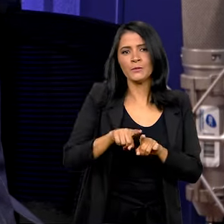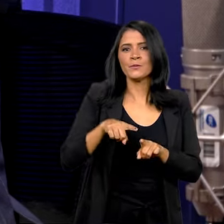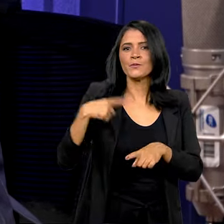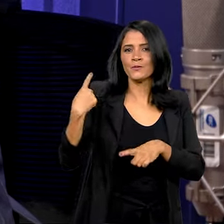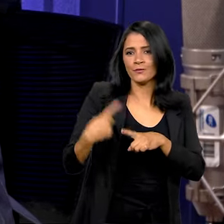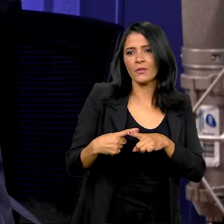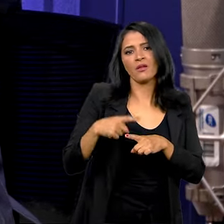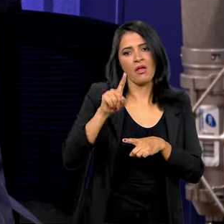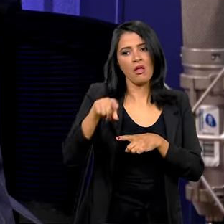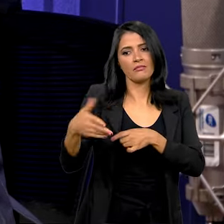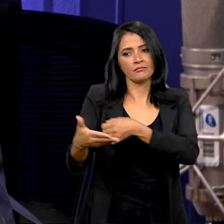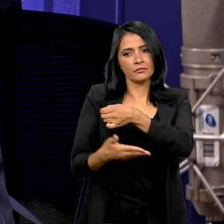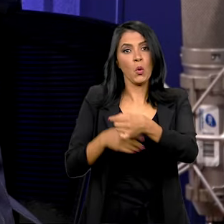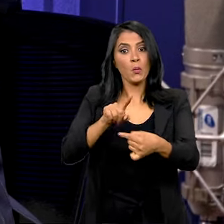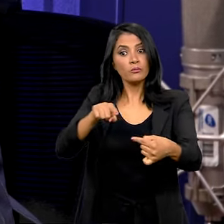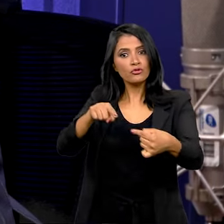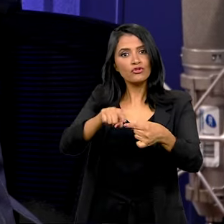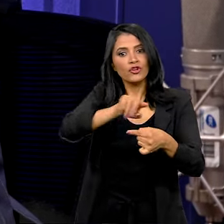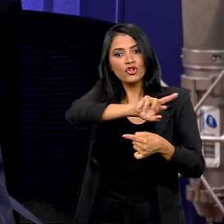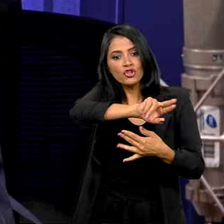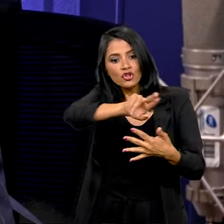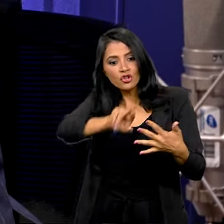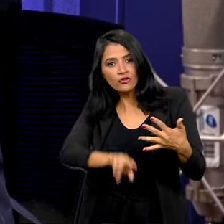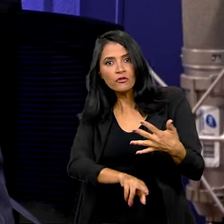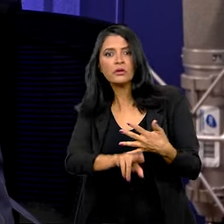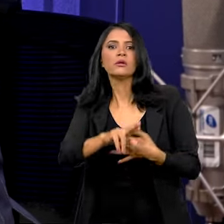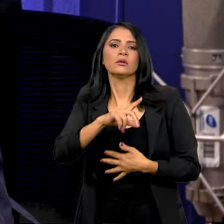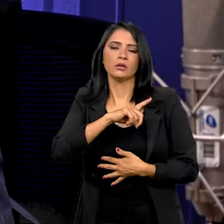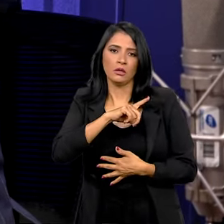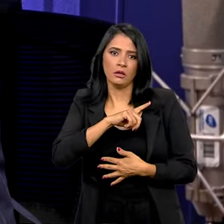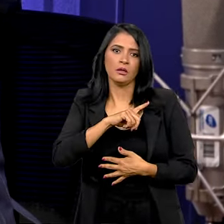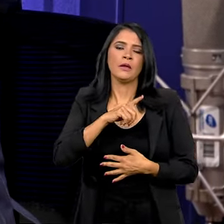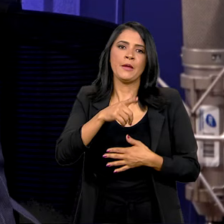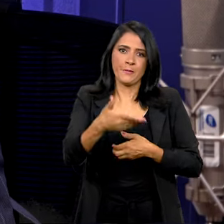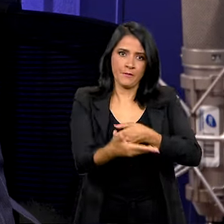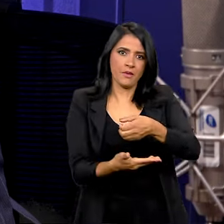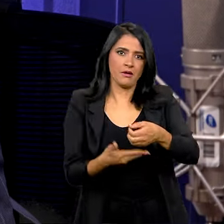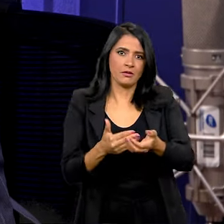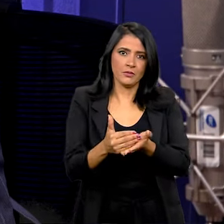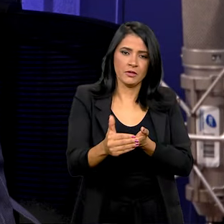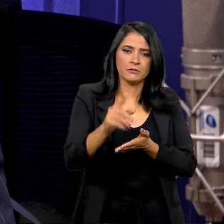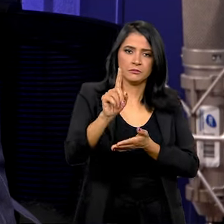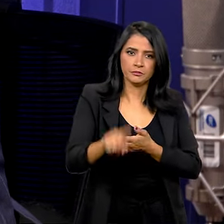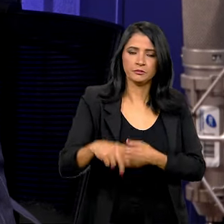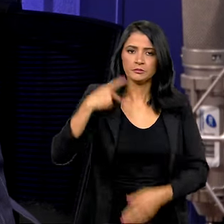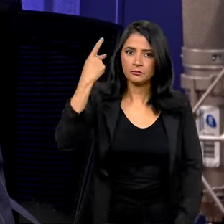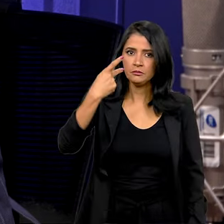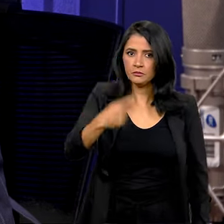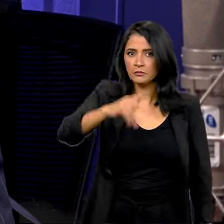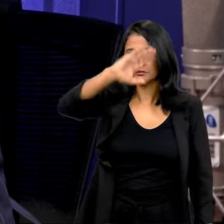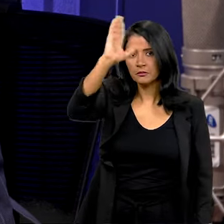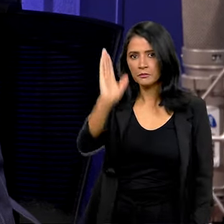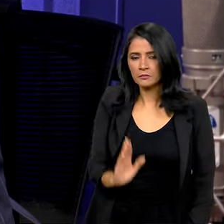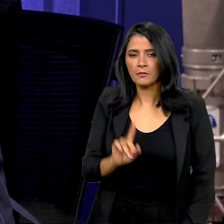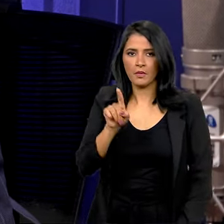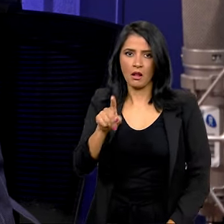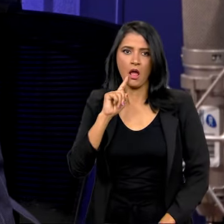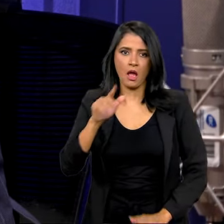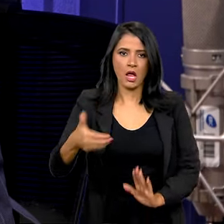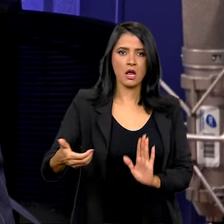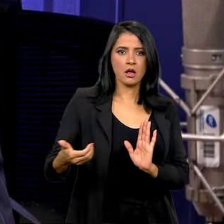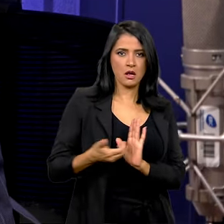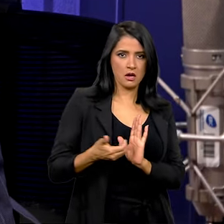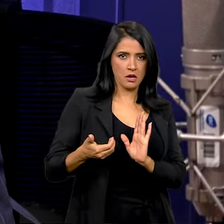porque partem de situações objetivas diferentes eh no caso do parlamento brasileiro em especial da Câmara dos